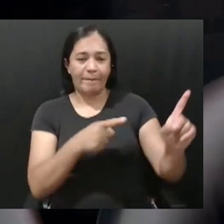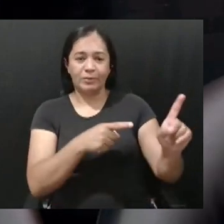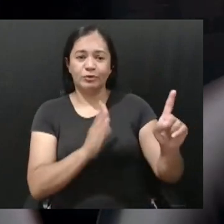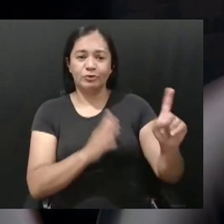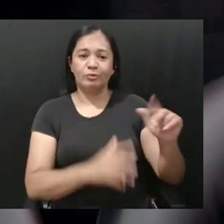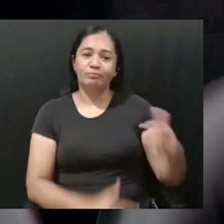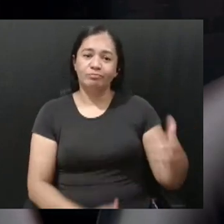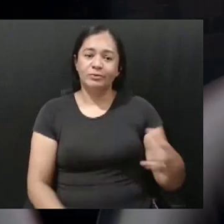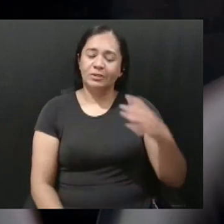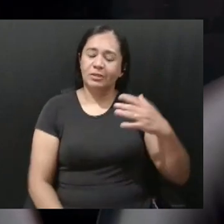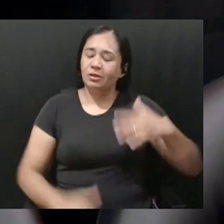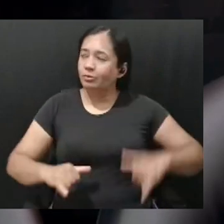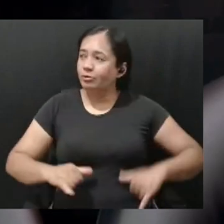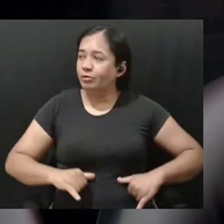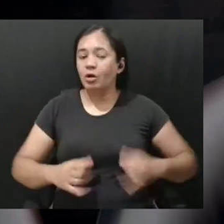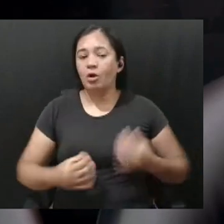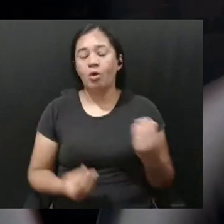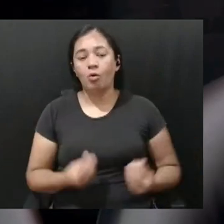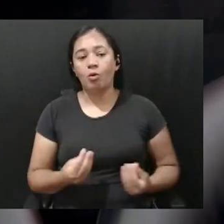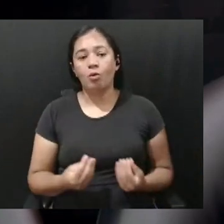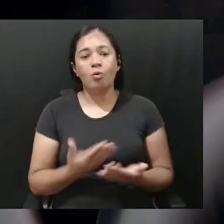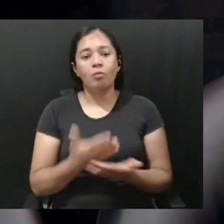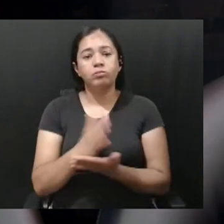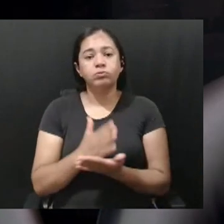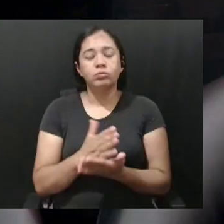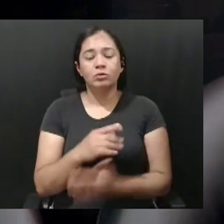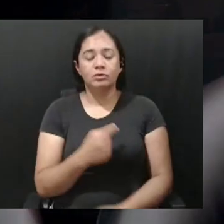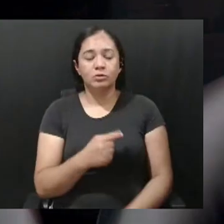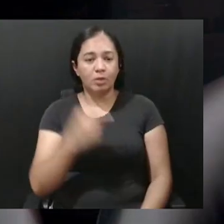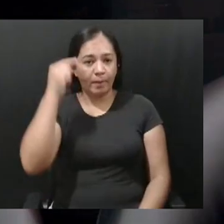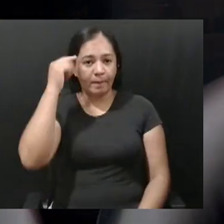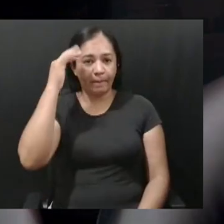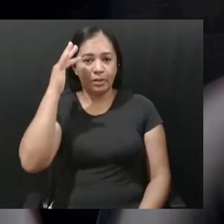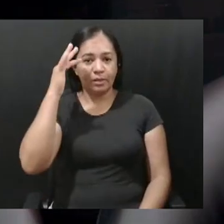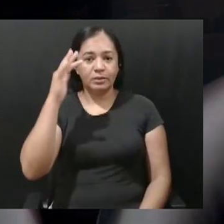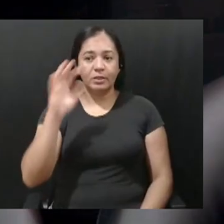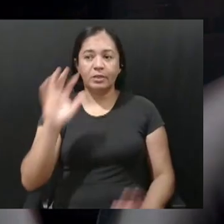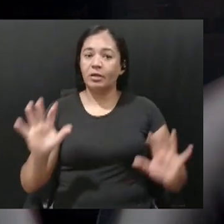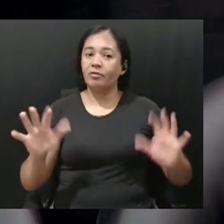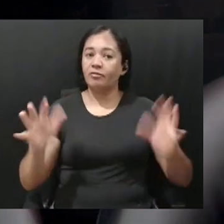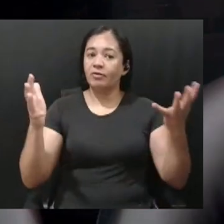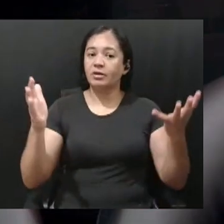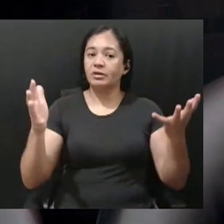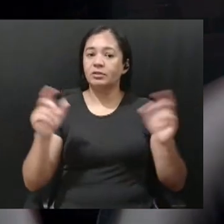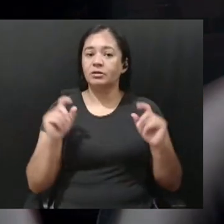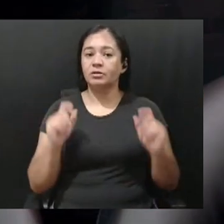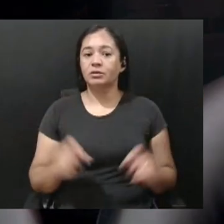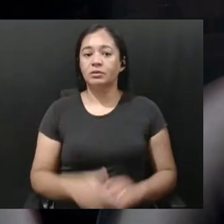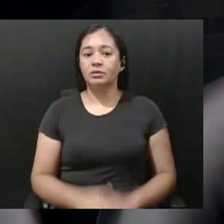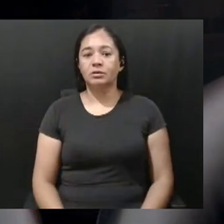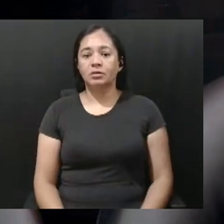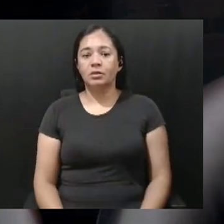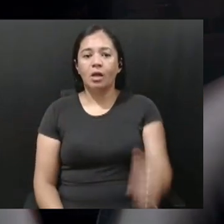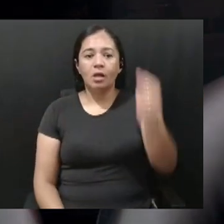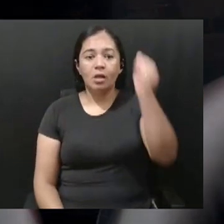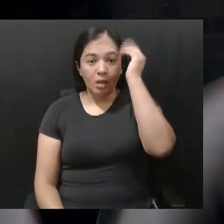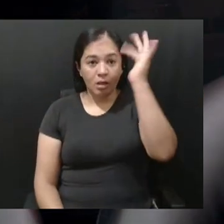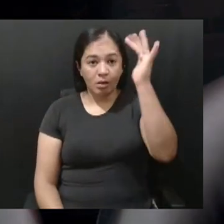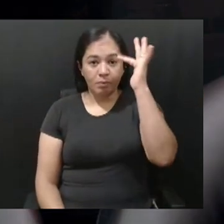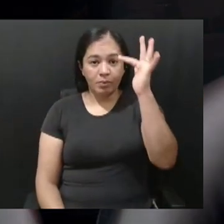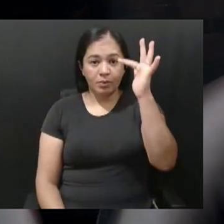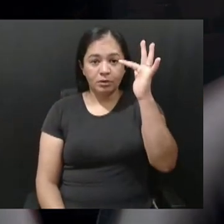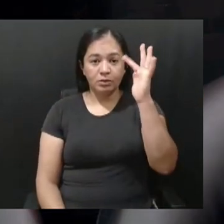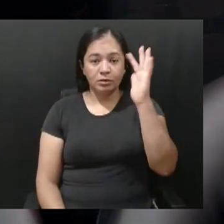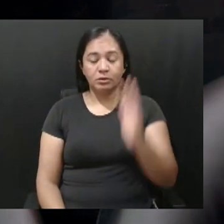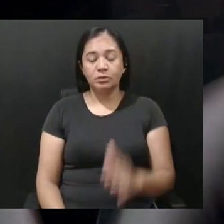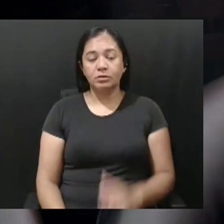Qual que é o incômodo quando a gente pensa na questão da festa, né. Imagina que nos primeiros momentos ali do luto,